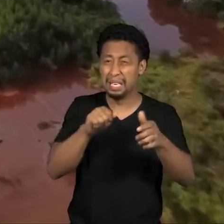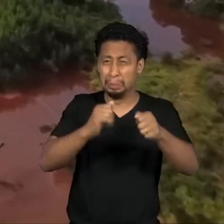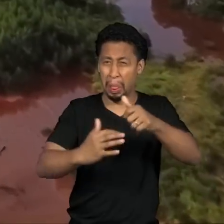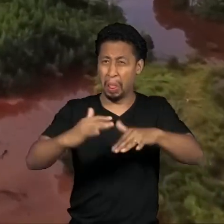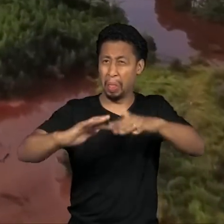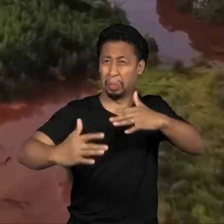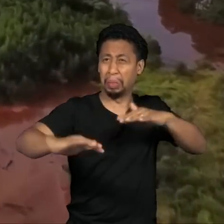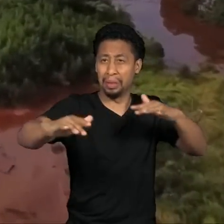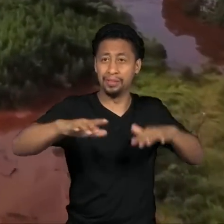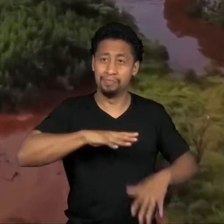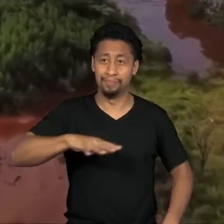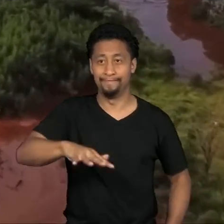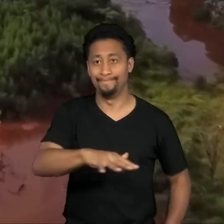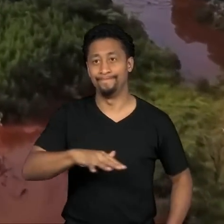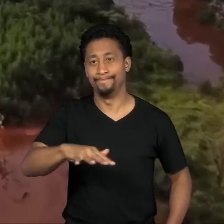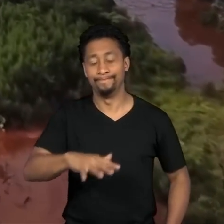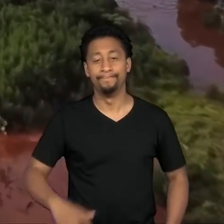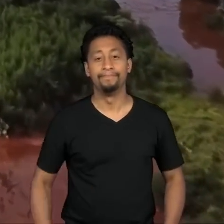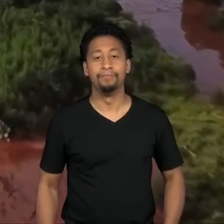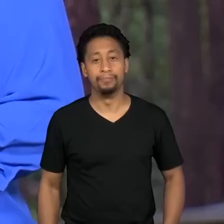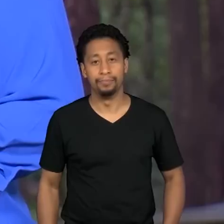cidade.